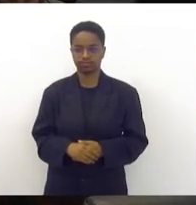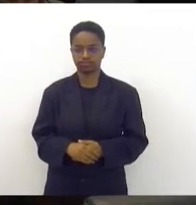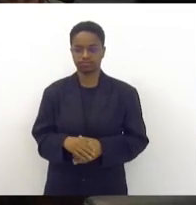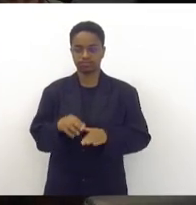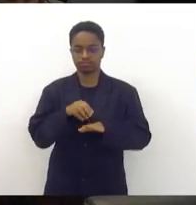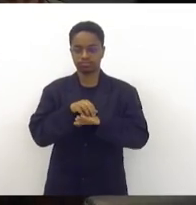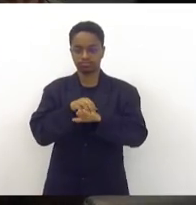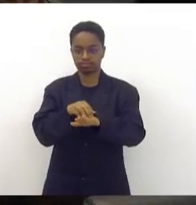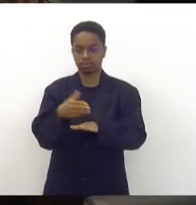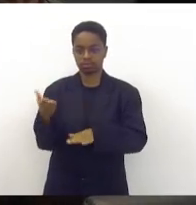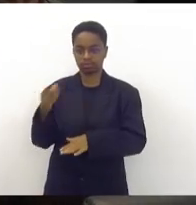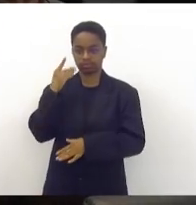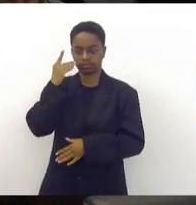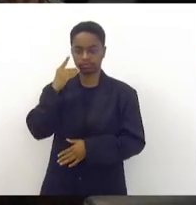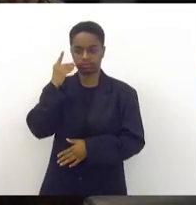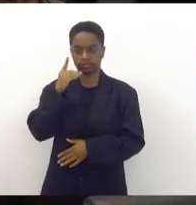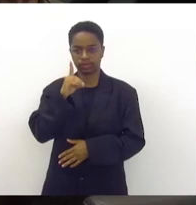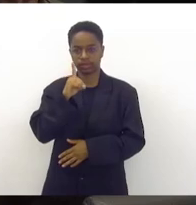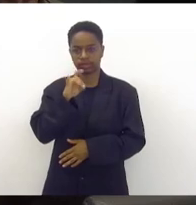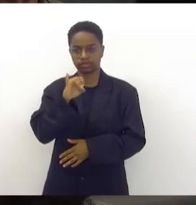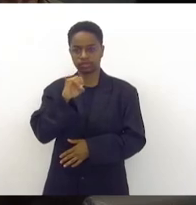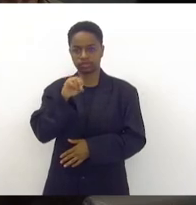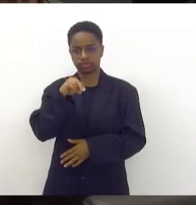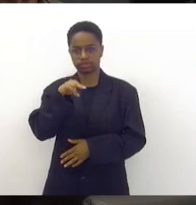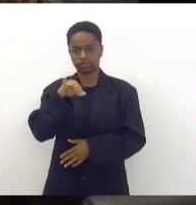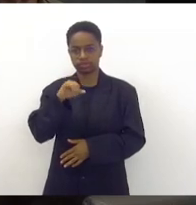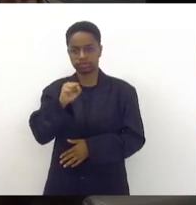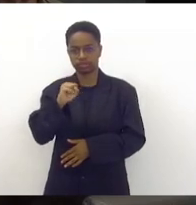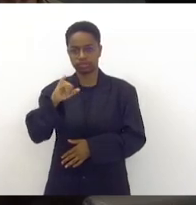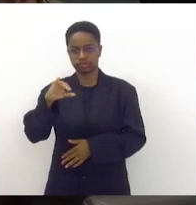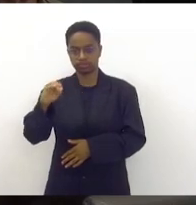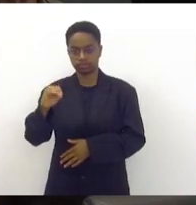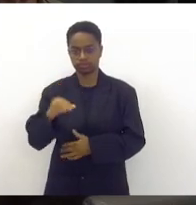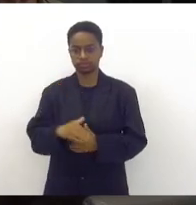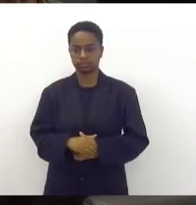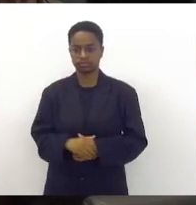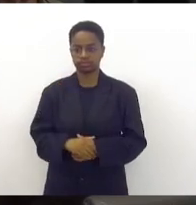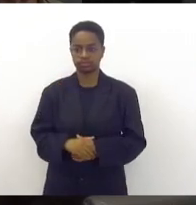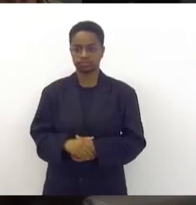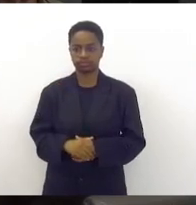Transporte, nosso nobre deputado Dionísio Lins.